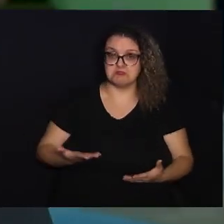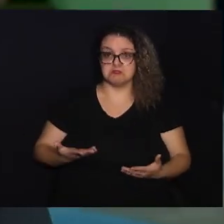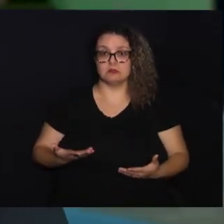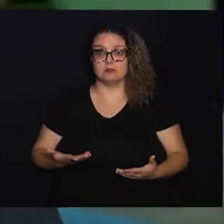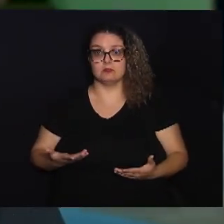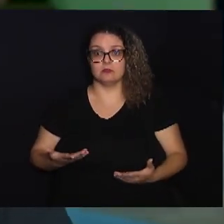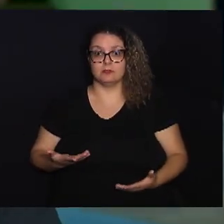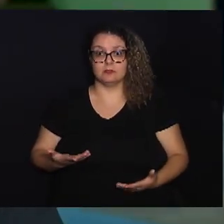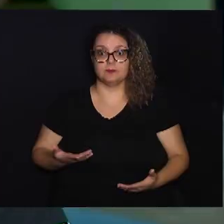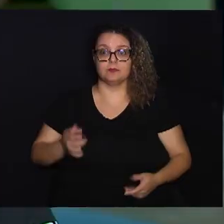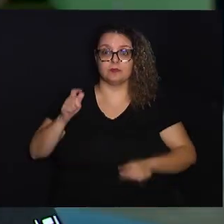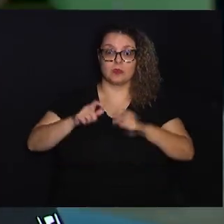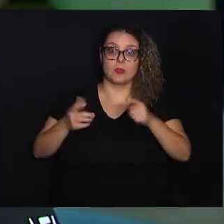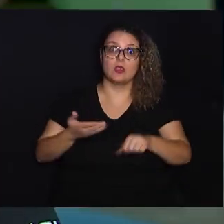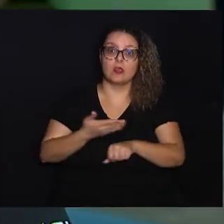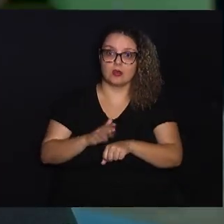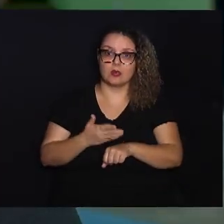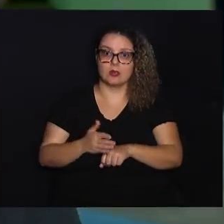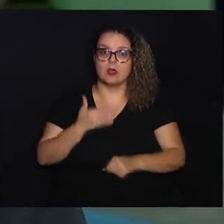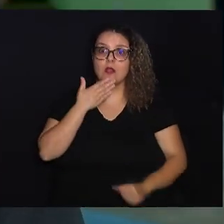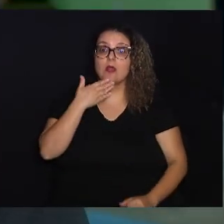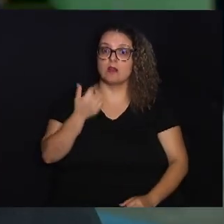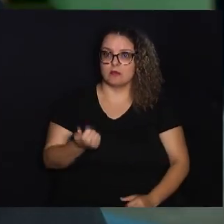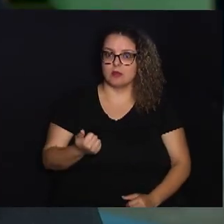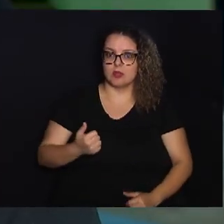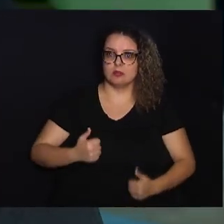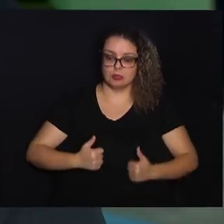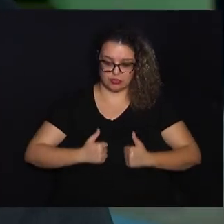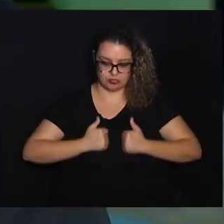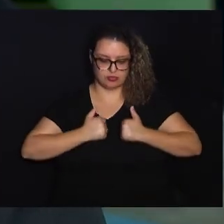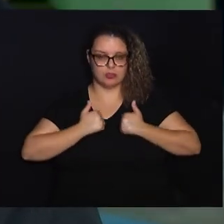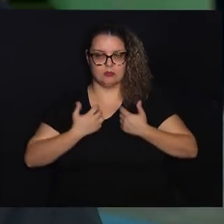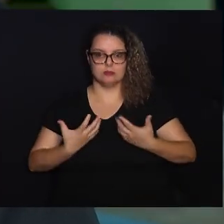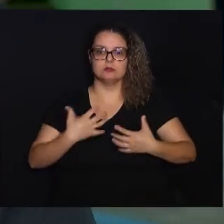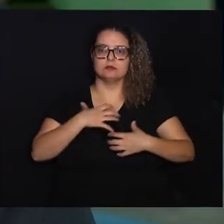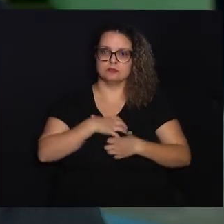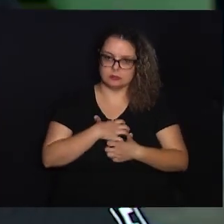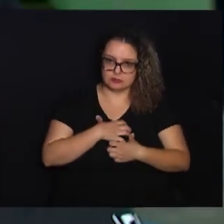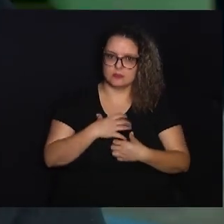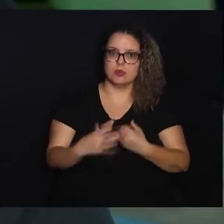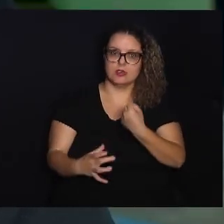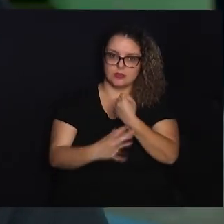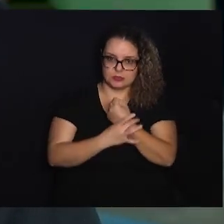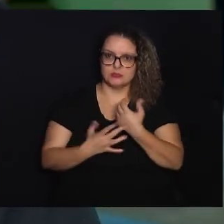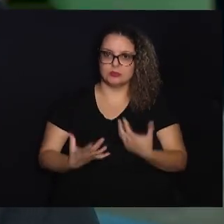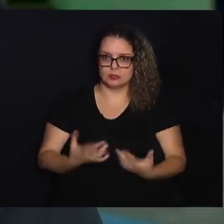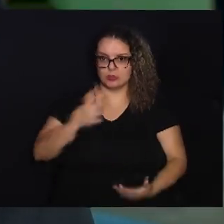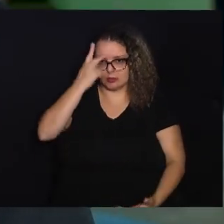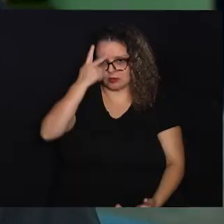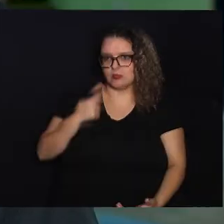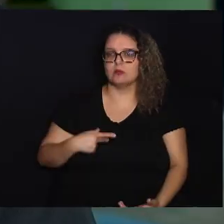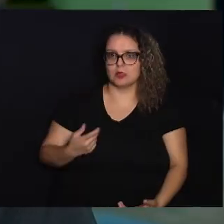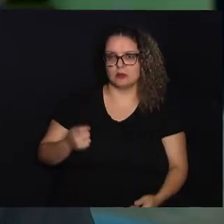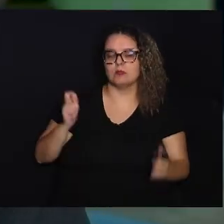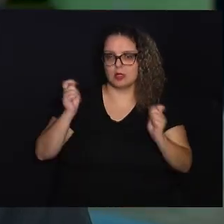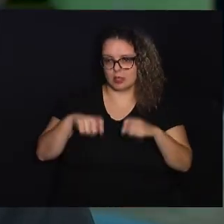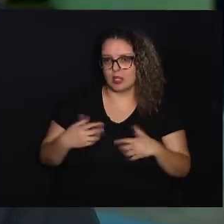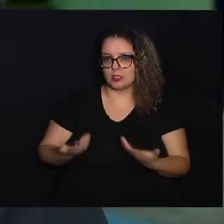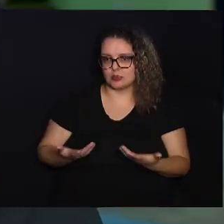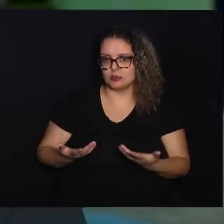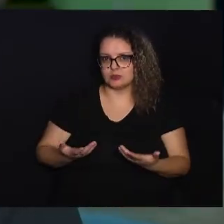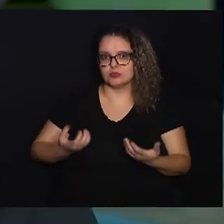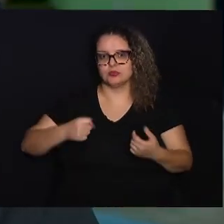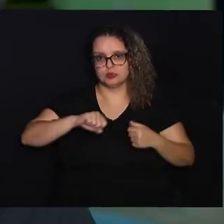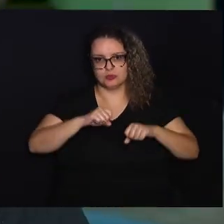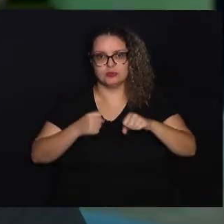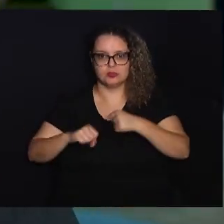certa força, né? Então, a pessoa que pratica, ela melhora muito a autoestima por se sentir segura consigo, com a